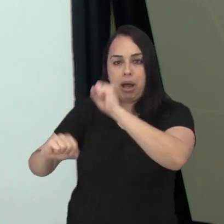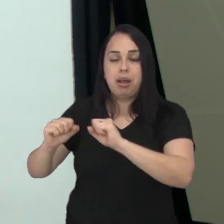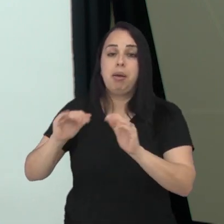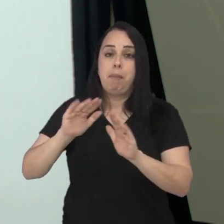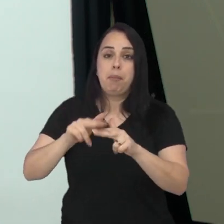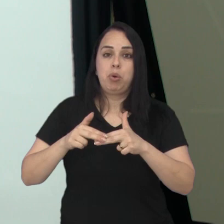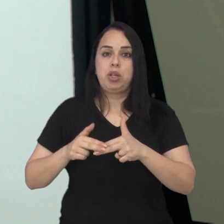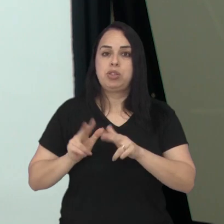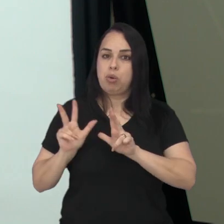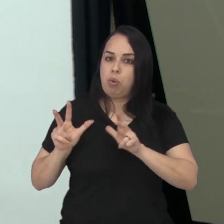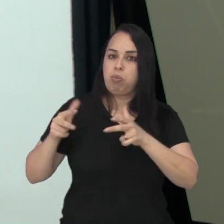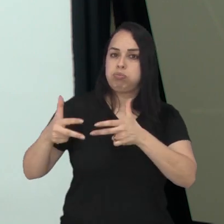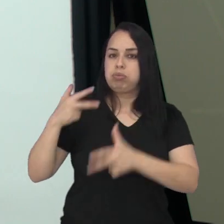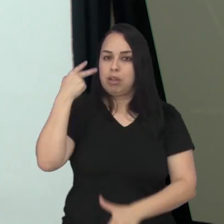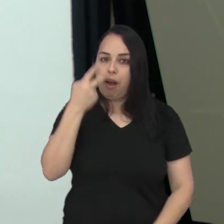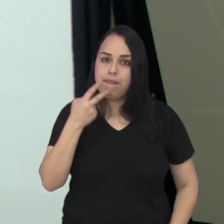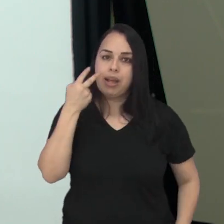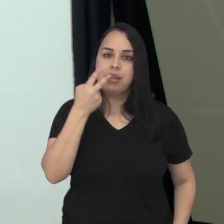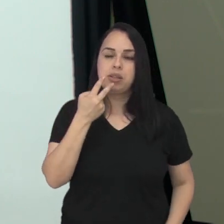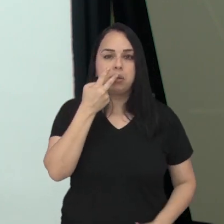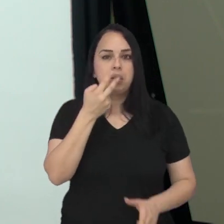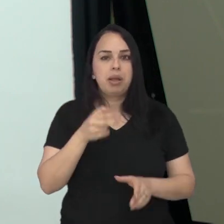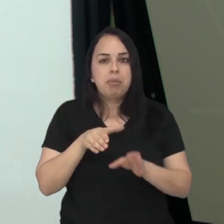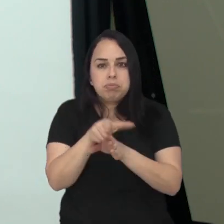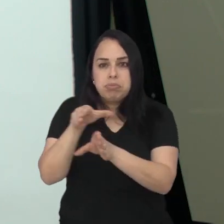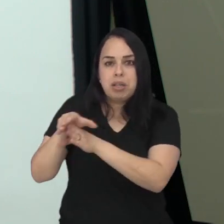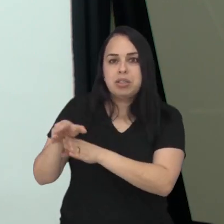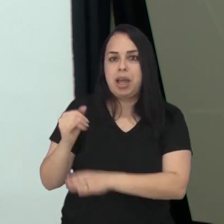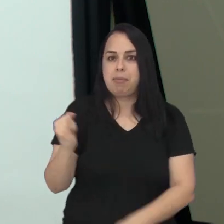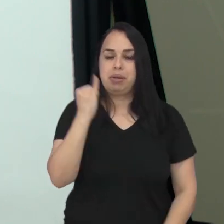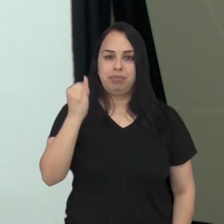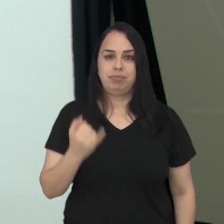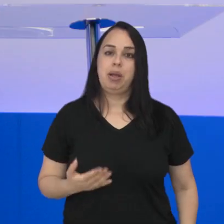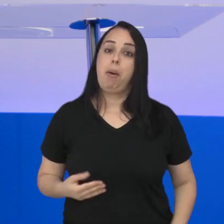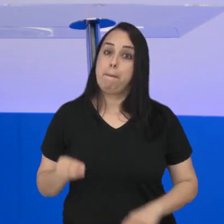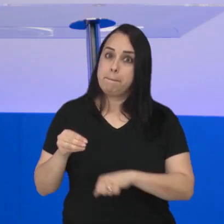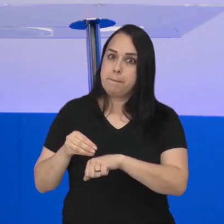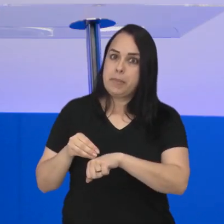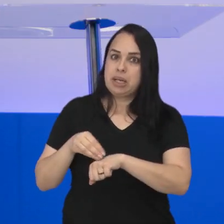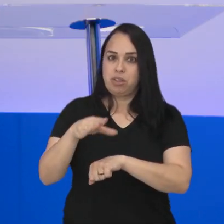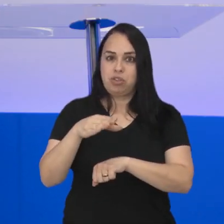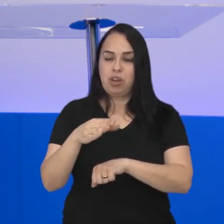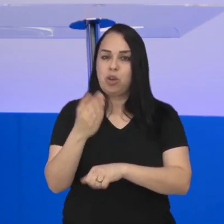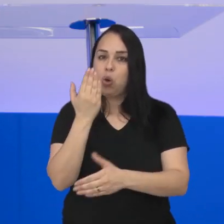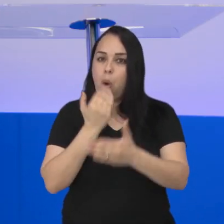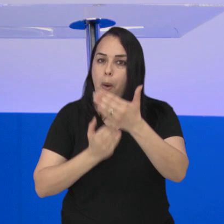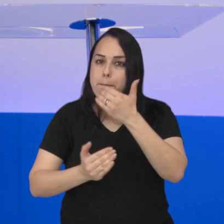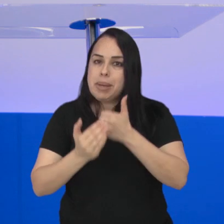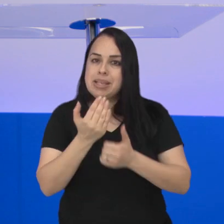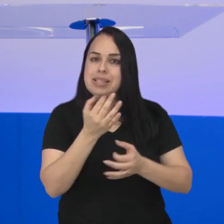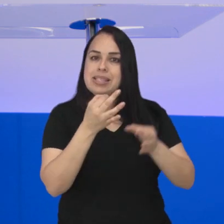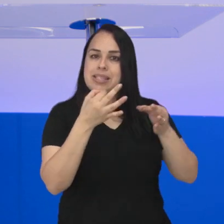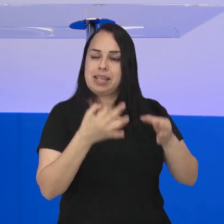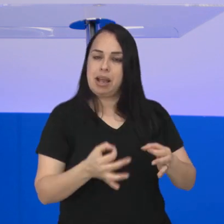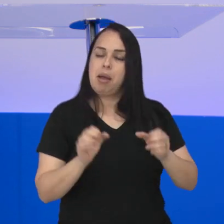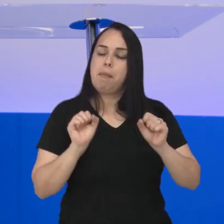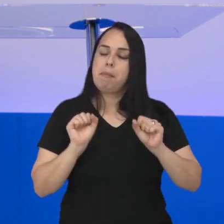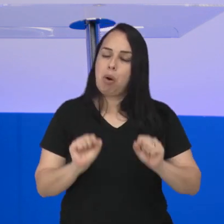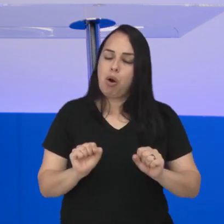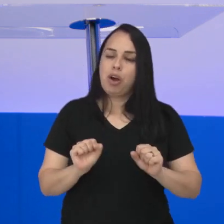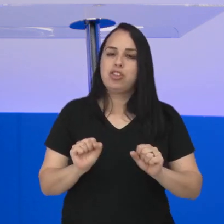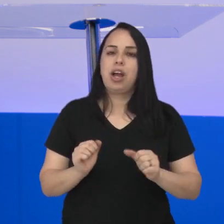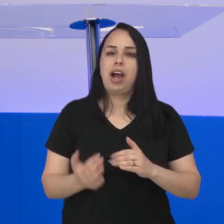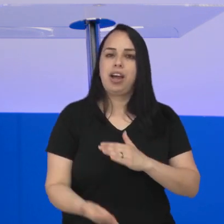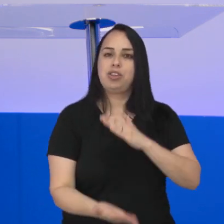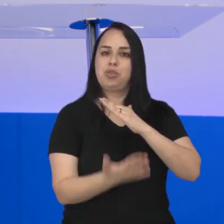acho que a Câmara tem feito um papel importante de conscientizar a população. Então fica o recado, pessoal, mudanças de